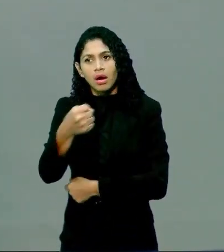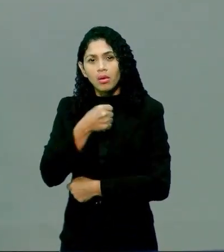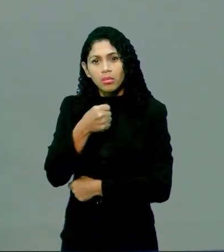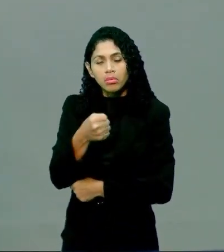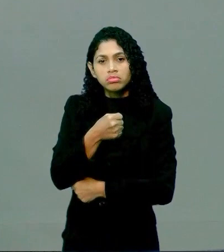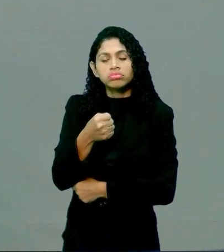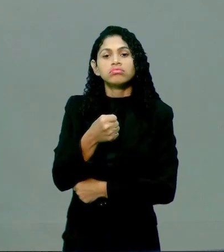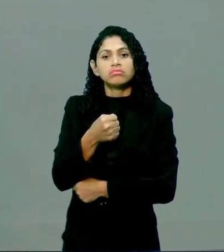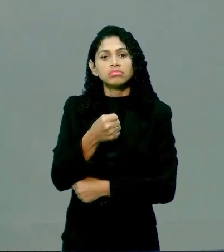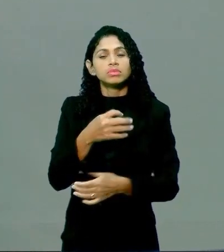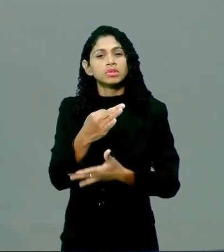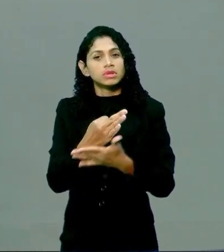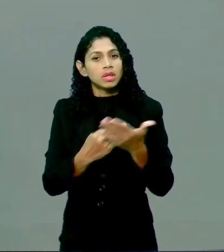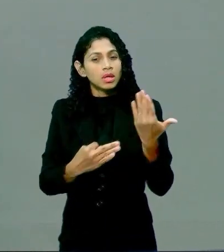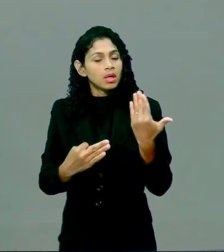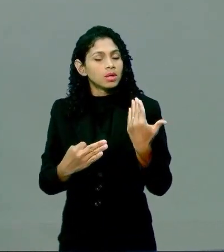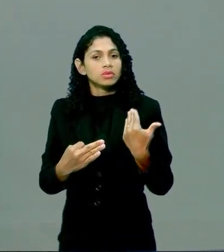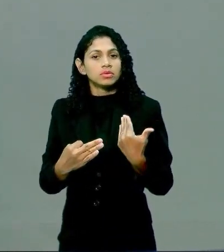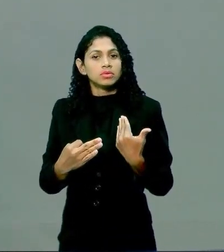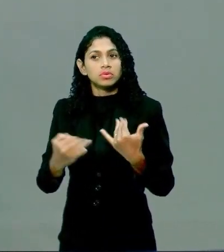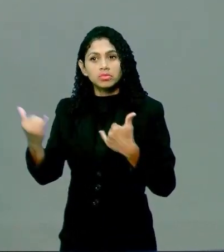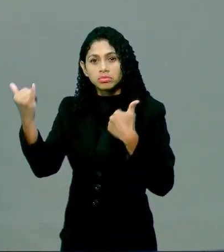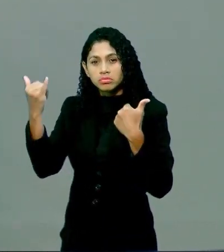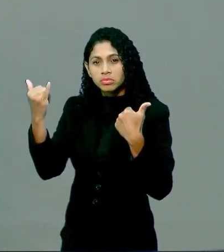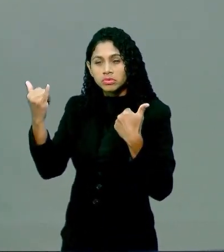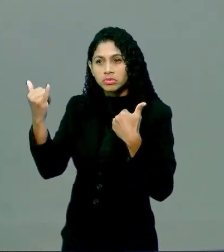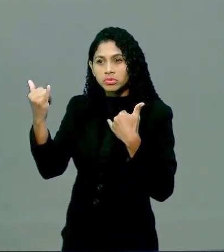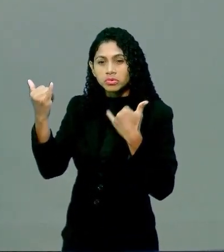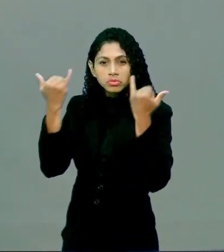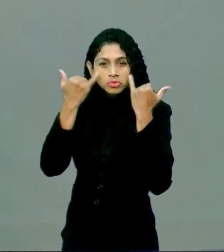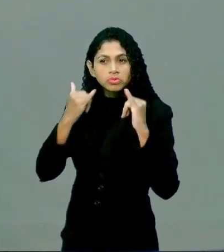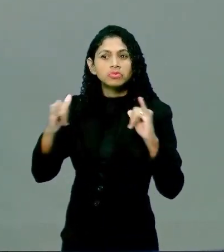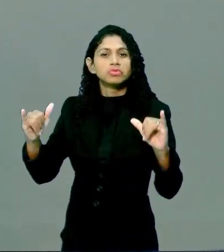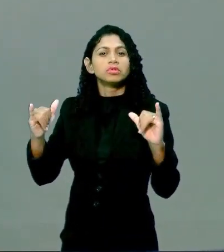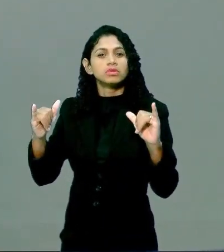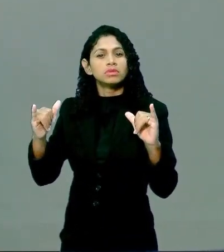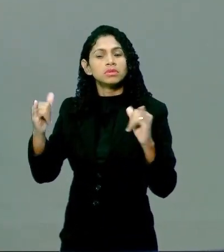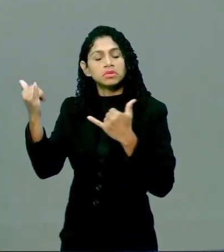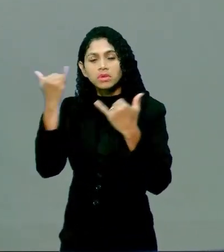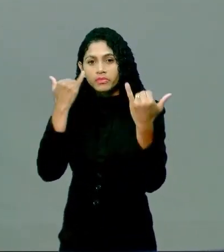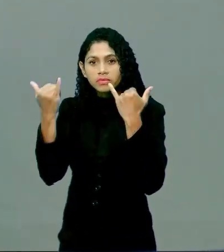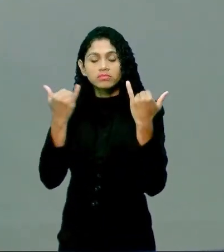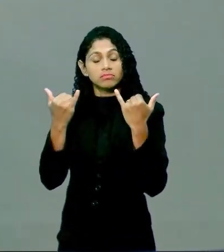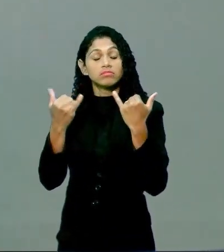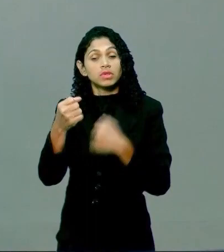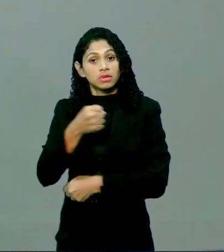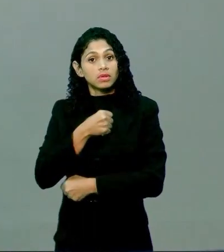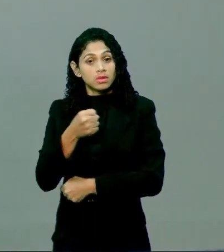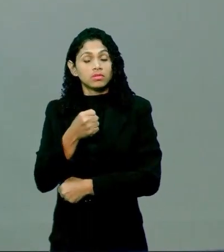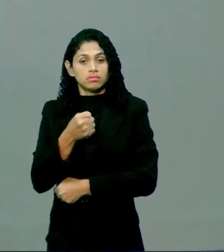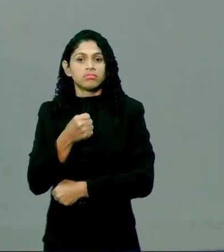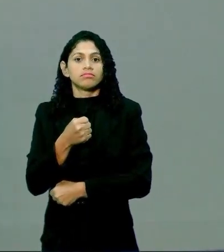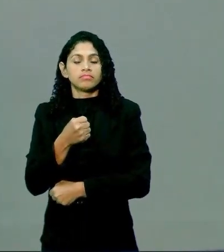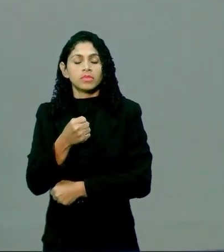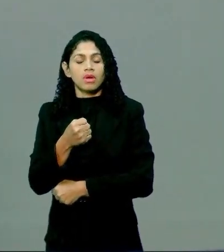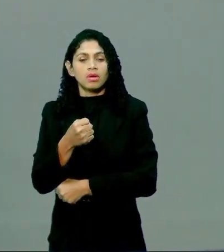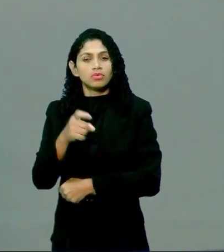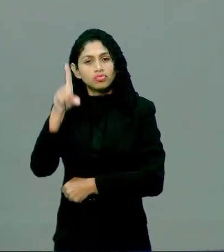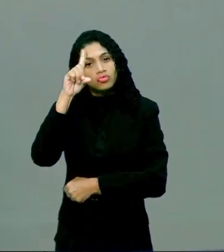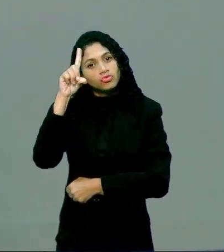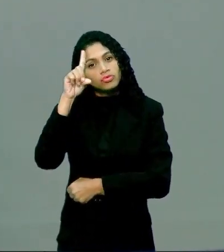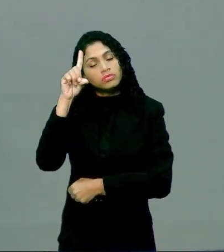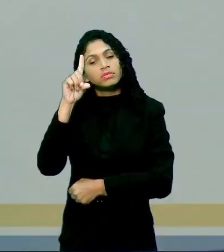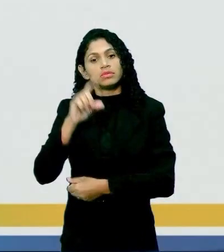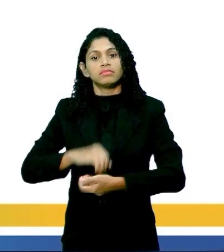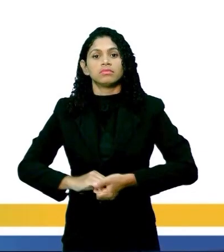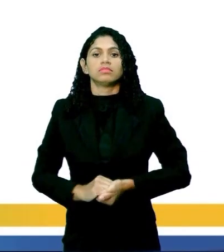reportagens, nos textos aí de notícias em geral, jornalísticos, tá? Midiáticos, é comum que apareça o texto